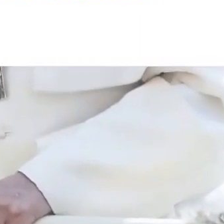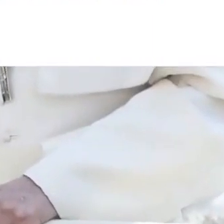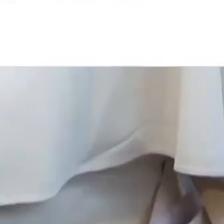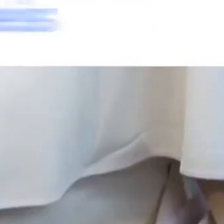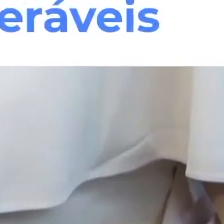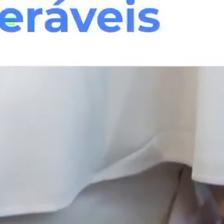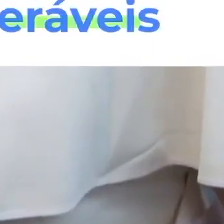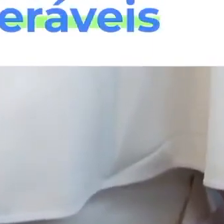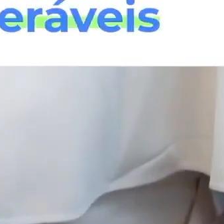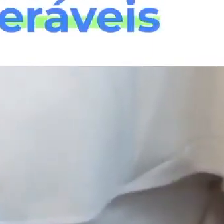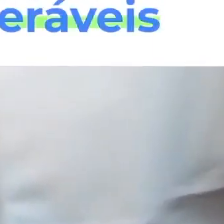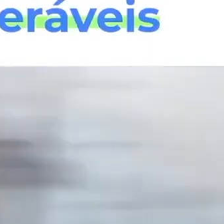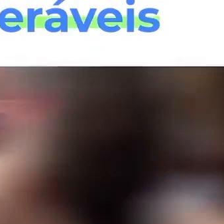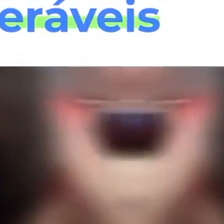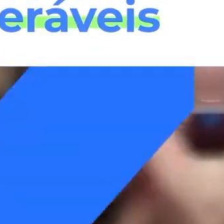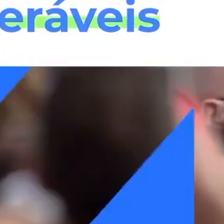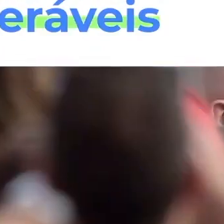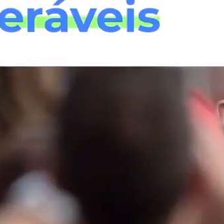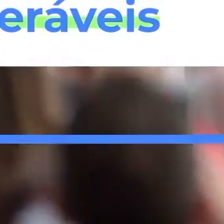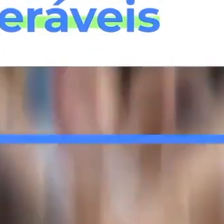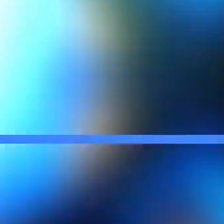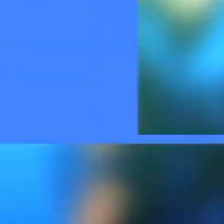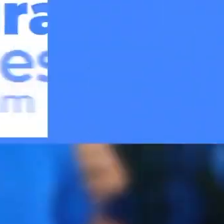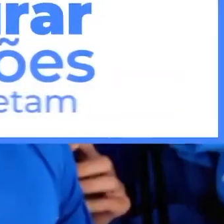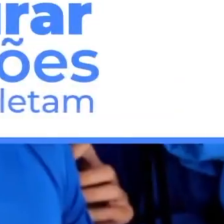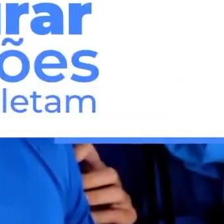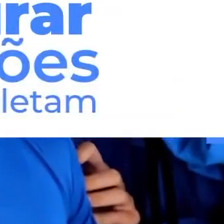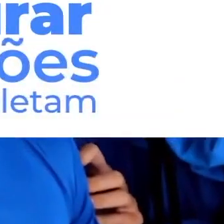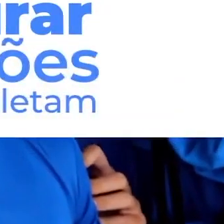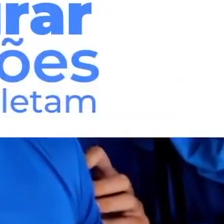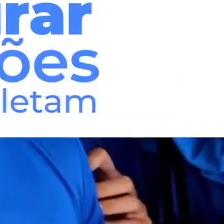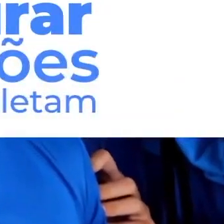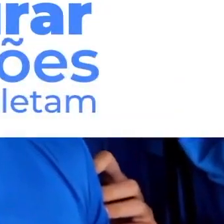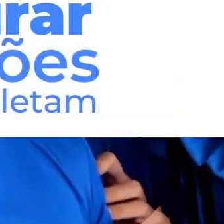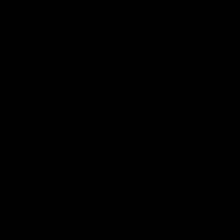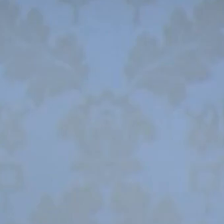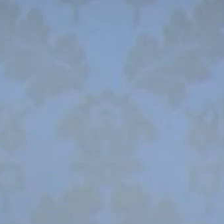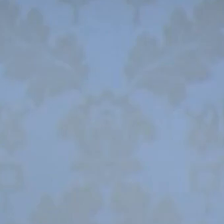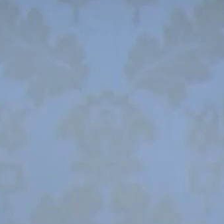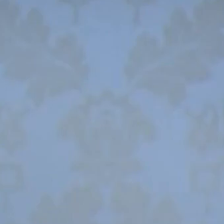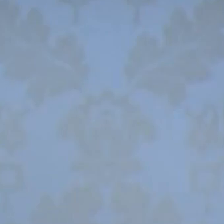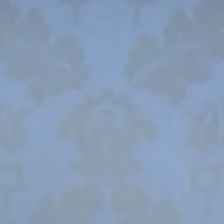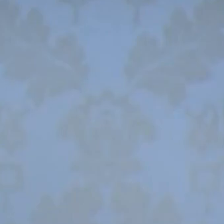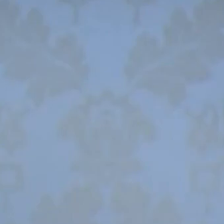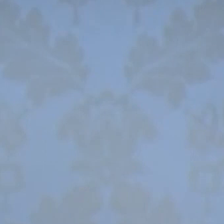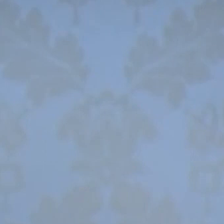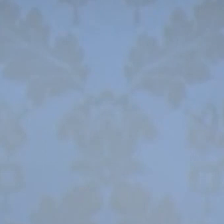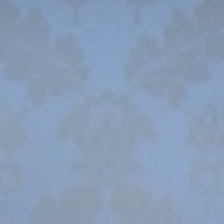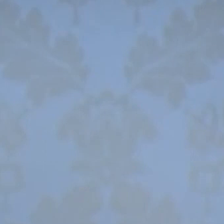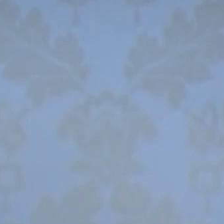comum com a sustentabilidade total a ser alcançada em 7 anos. È il